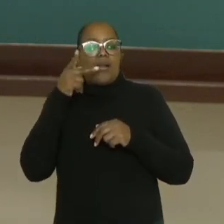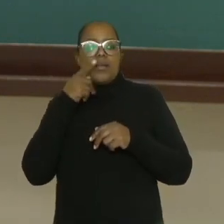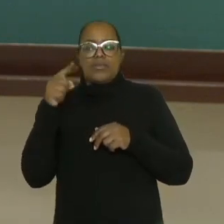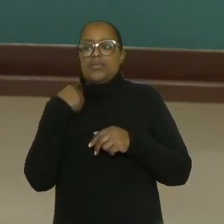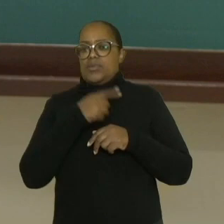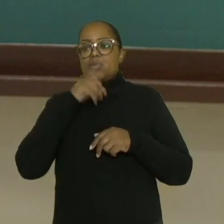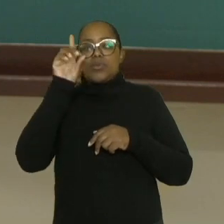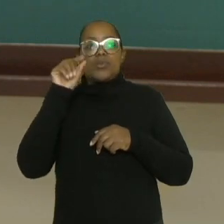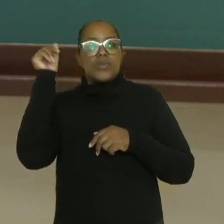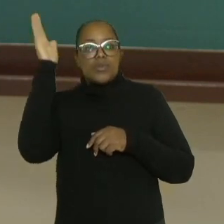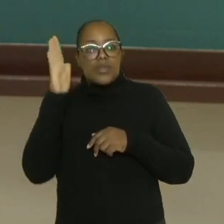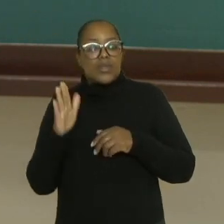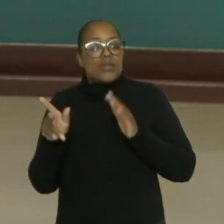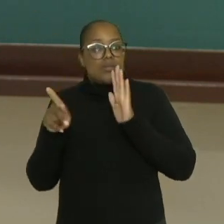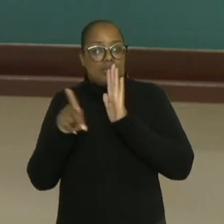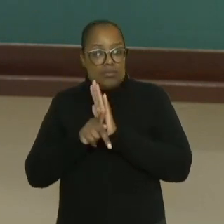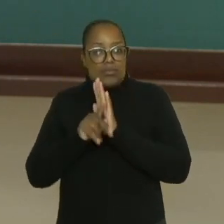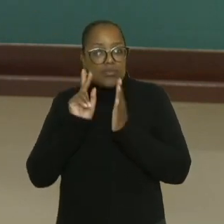cidadãos brasileiros.